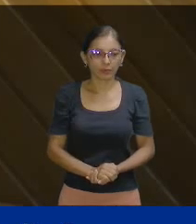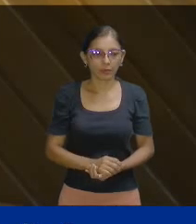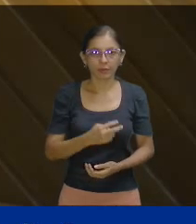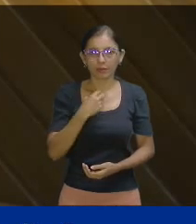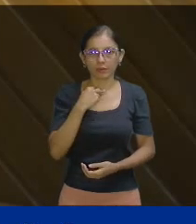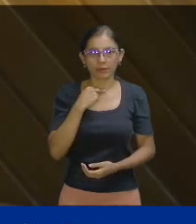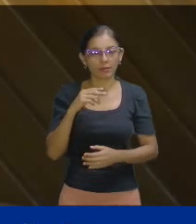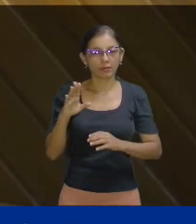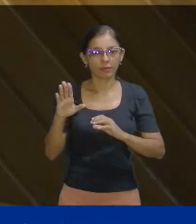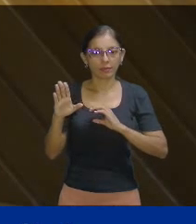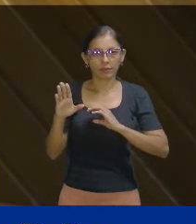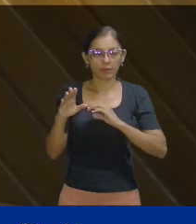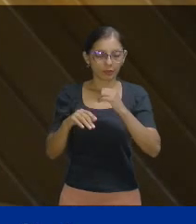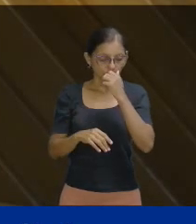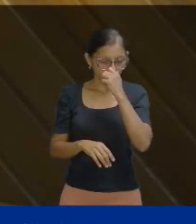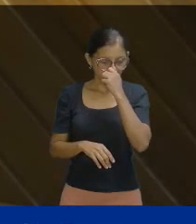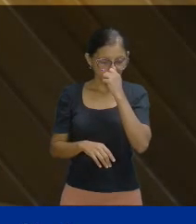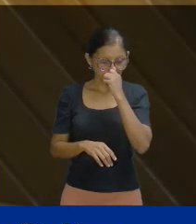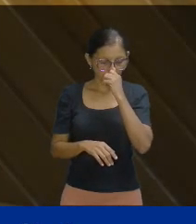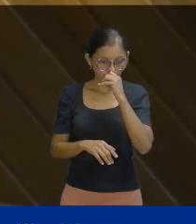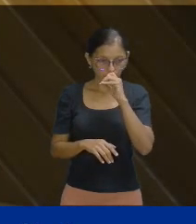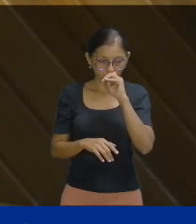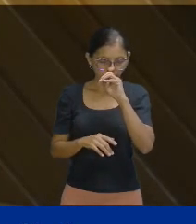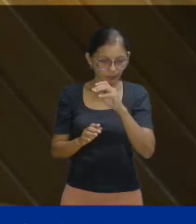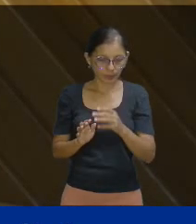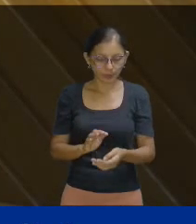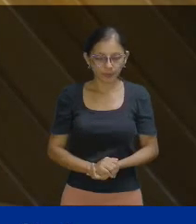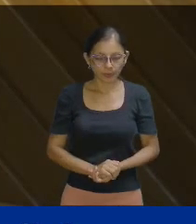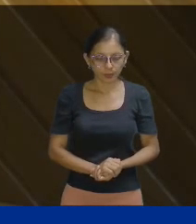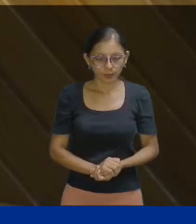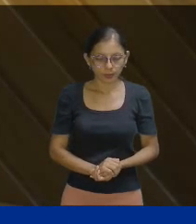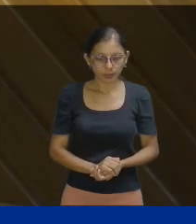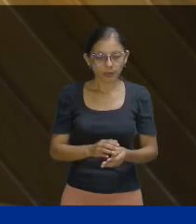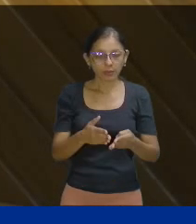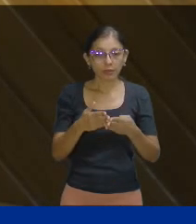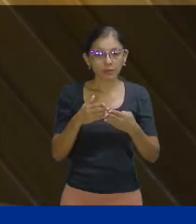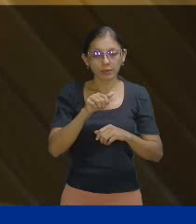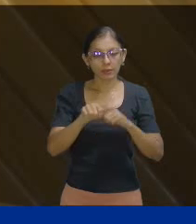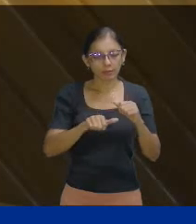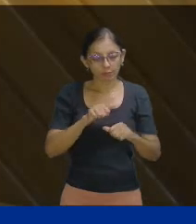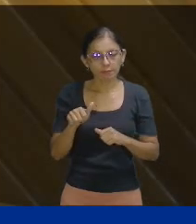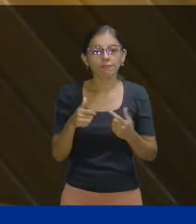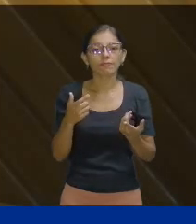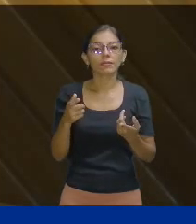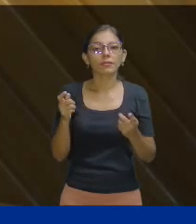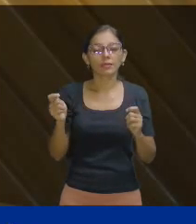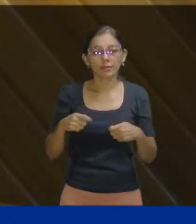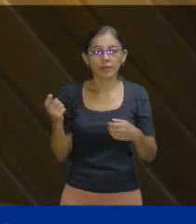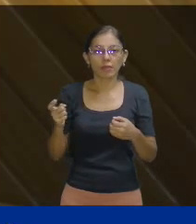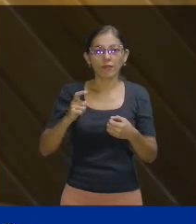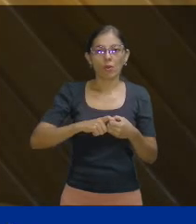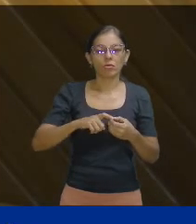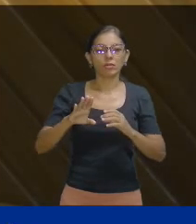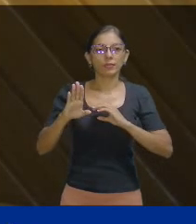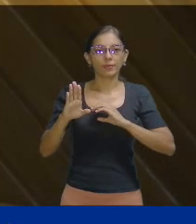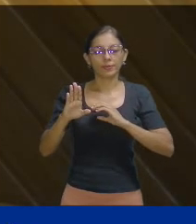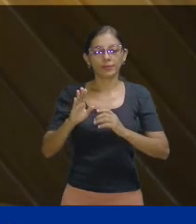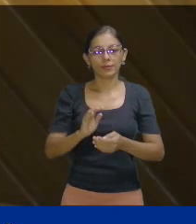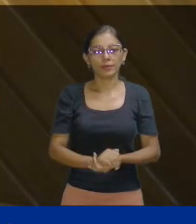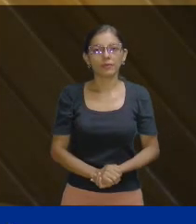efeitos da decisão contestada para que sejam restabelecidos seus direitos eleitorais e políticos.